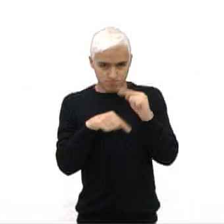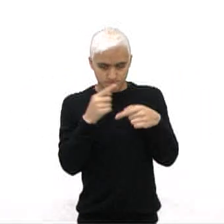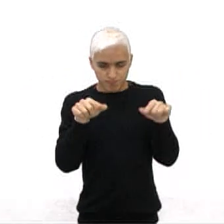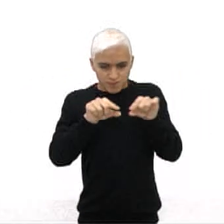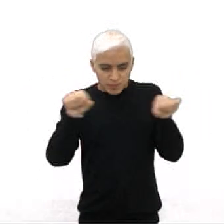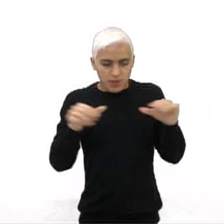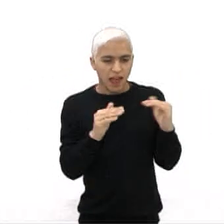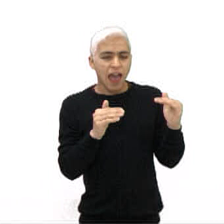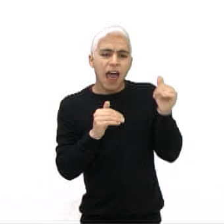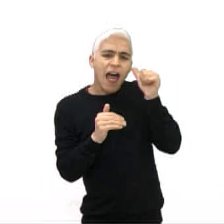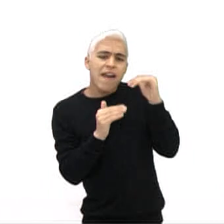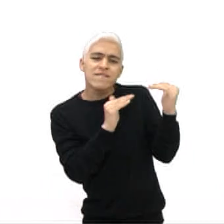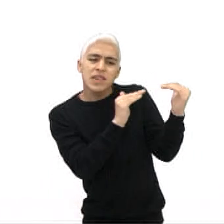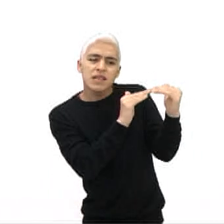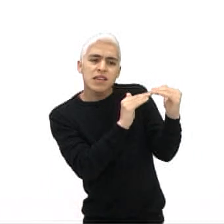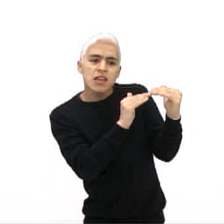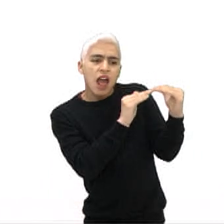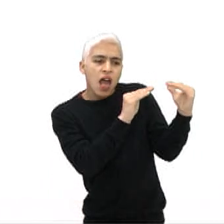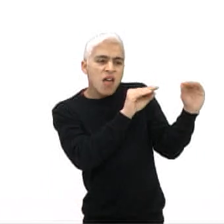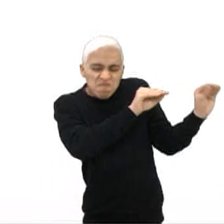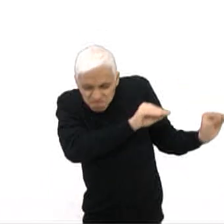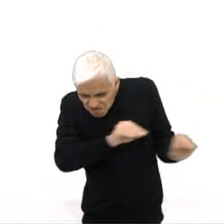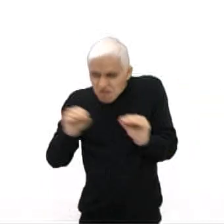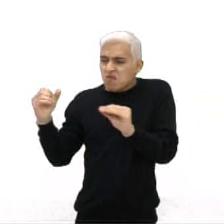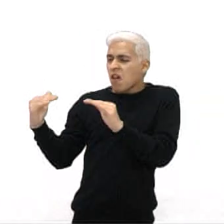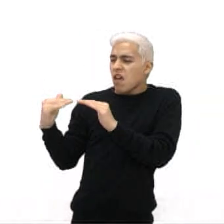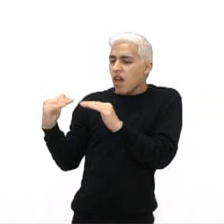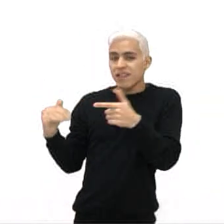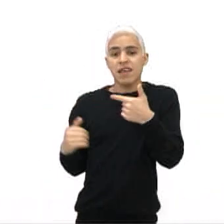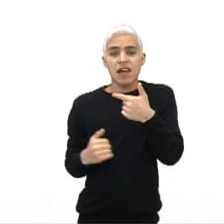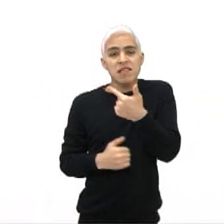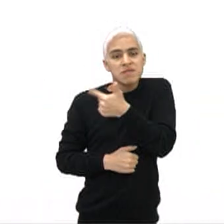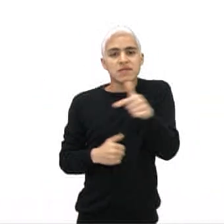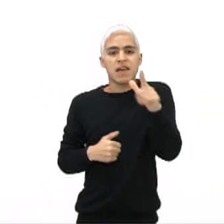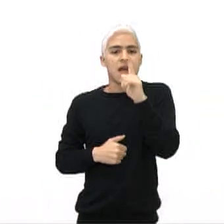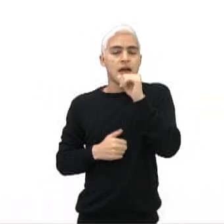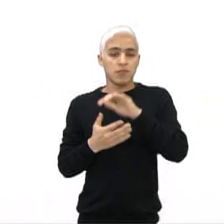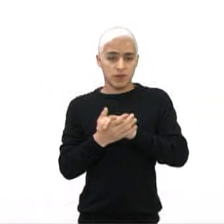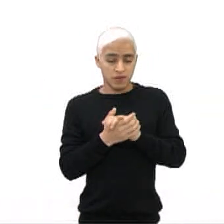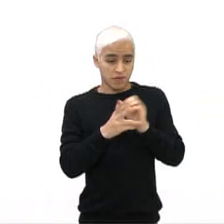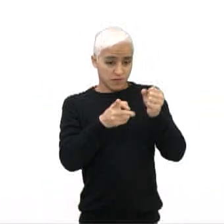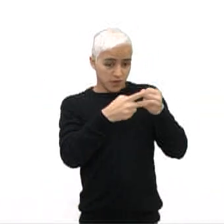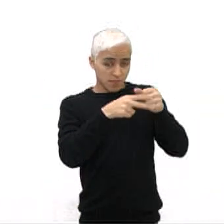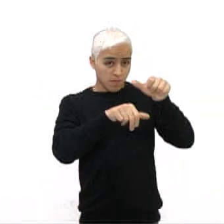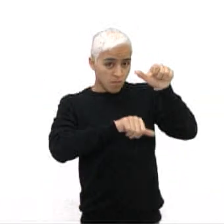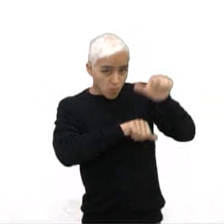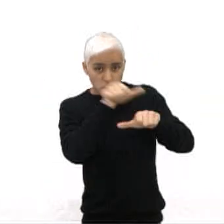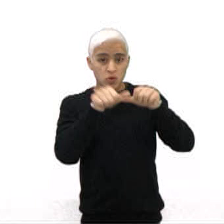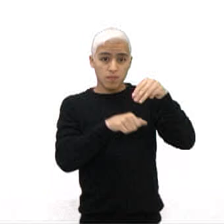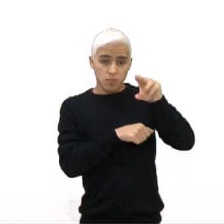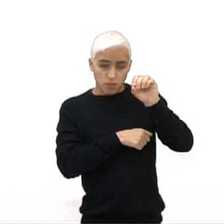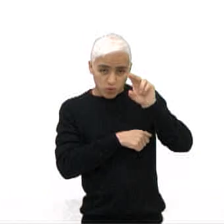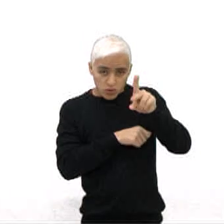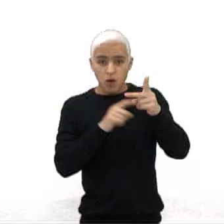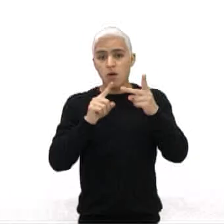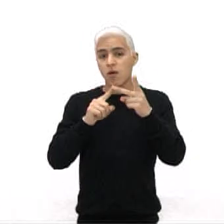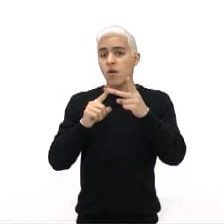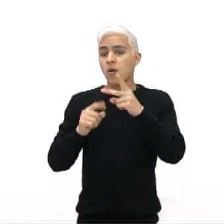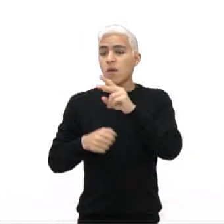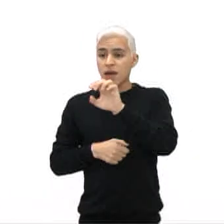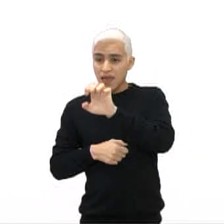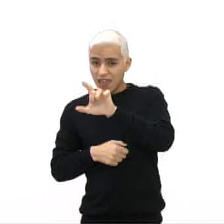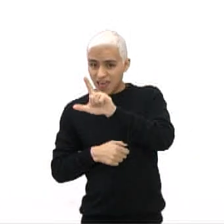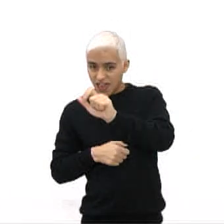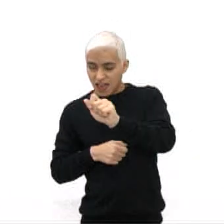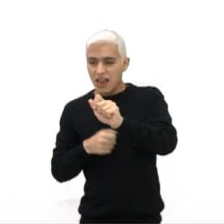nova, mas ela não tem água. Eu tenho aqui o verbo mudou, o mas, o ela, que diz respeito